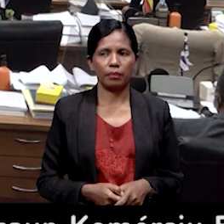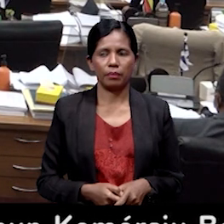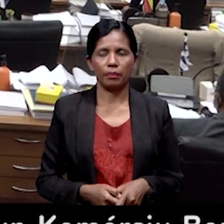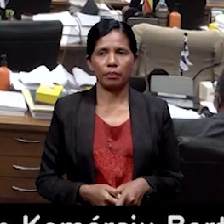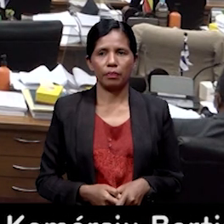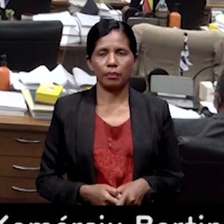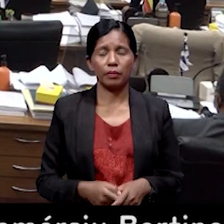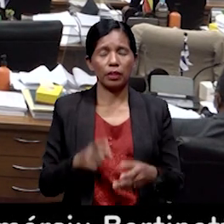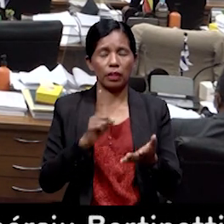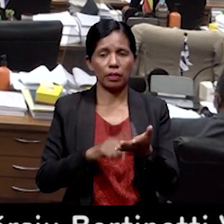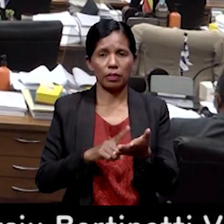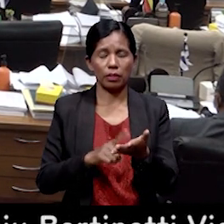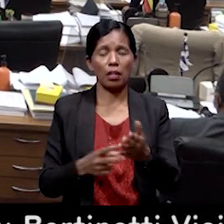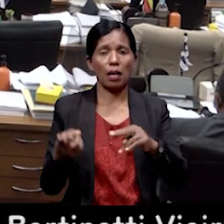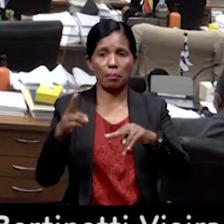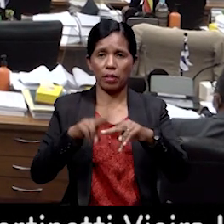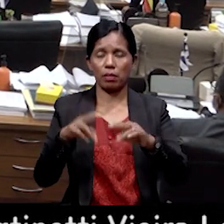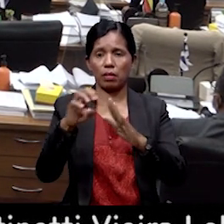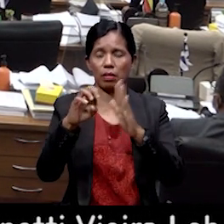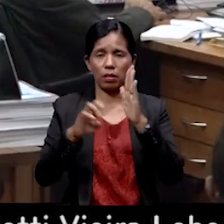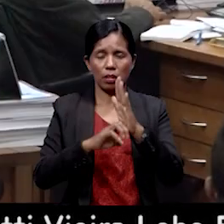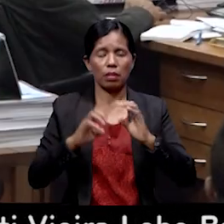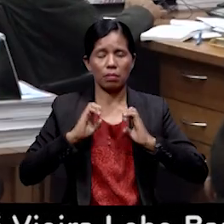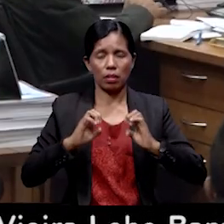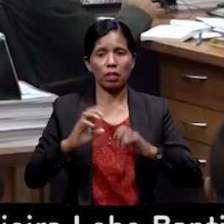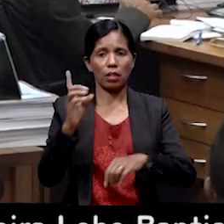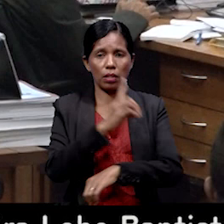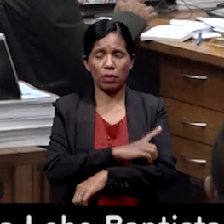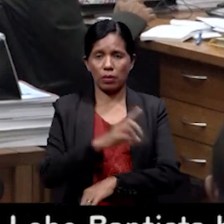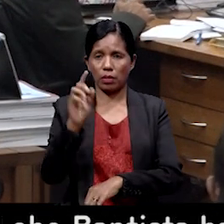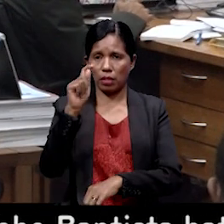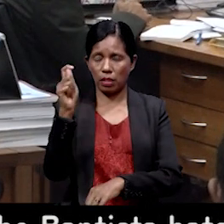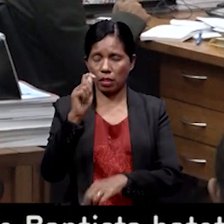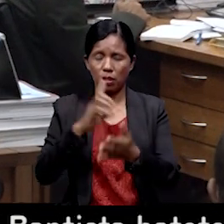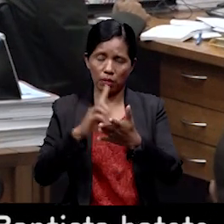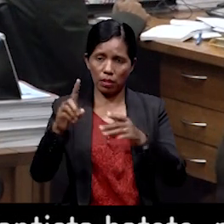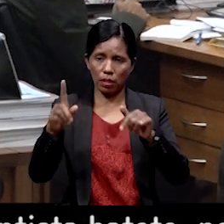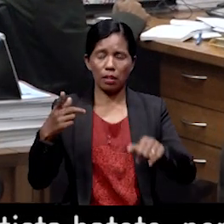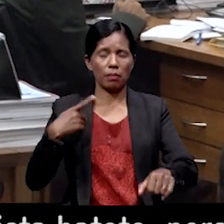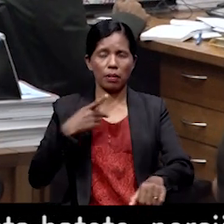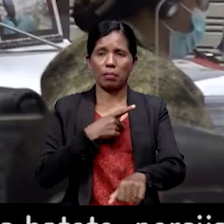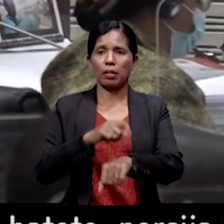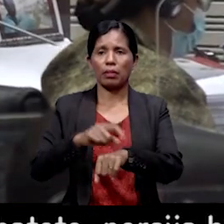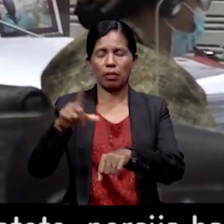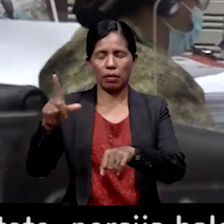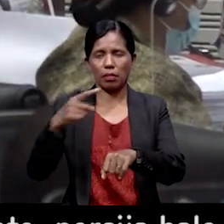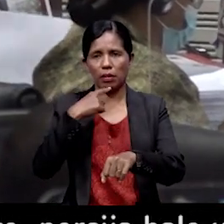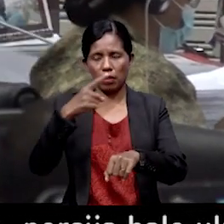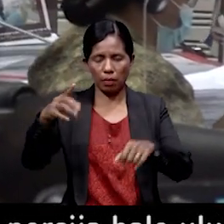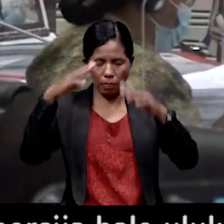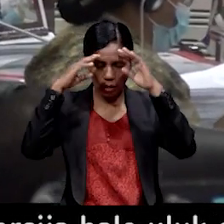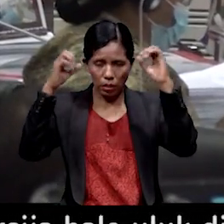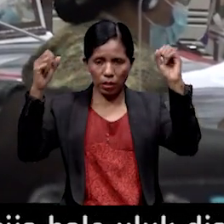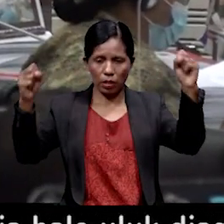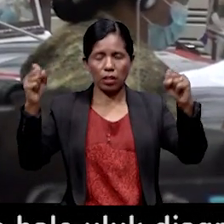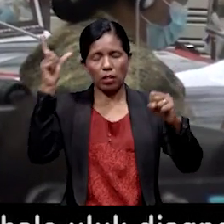E a discussão da extensão estado de emergência e a terça semana, né? Parlamento Nacional autoriza tam Presidente da República